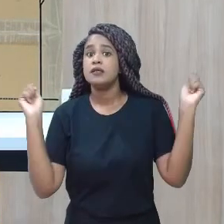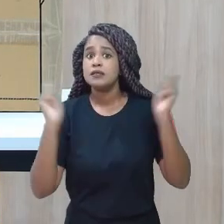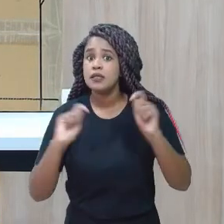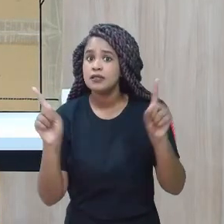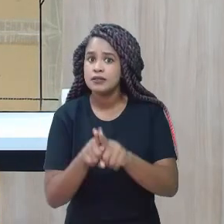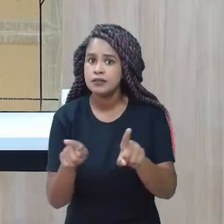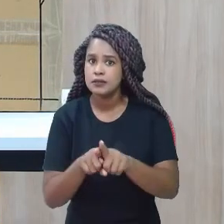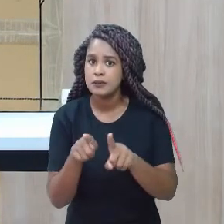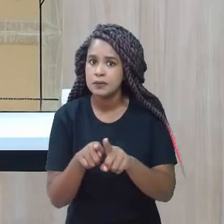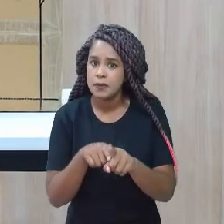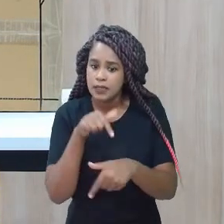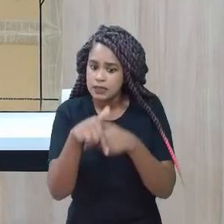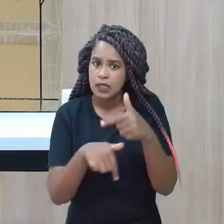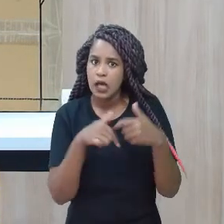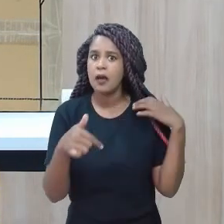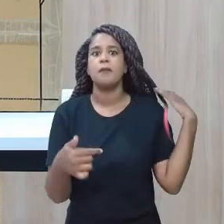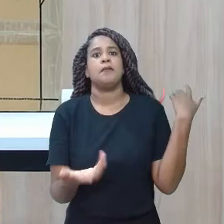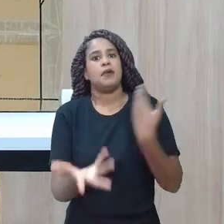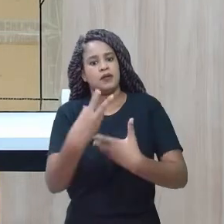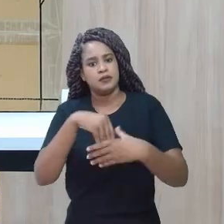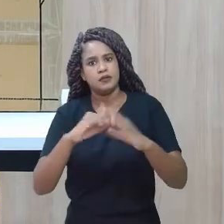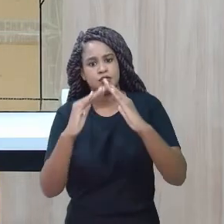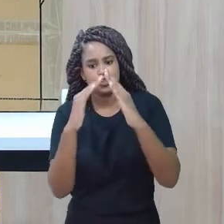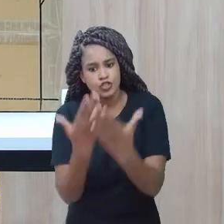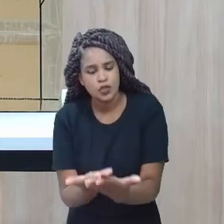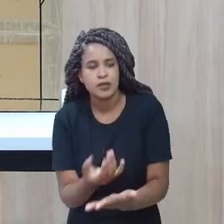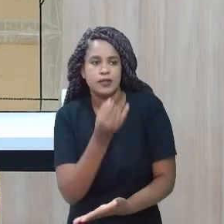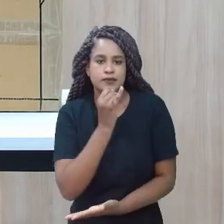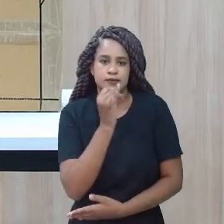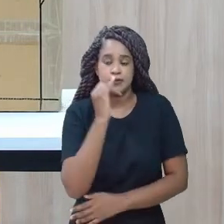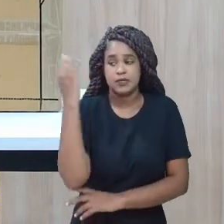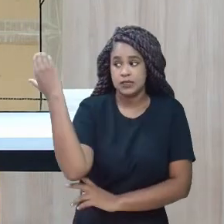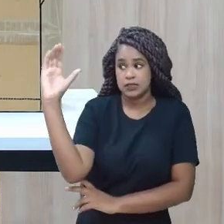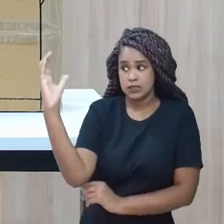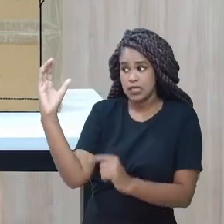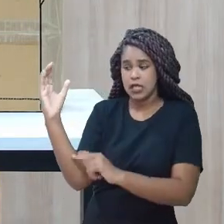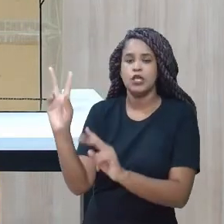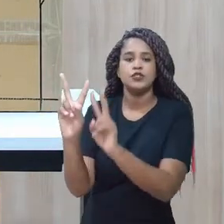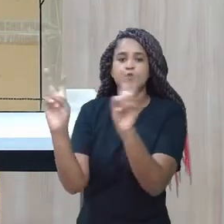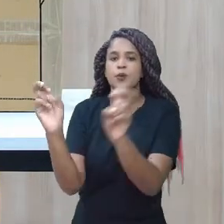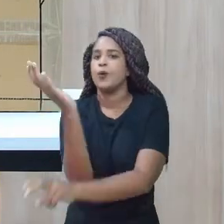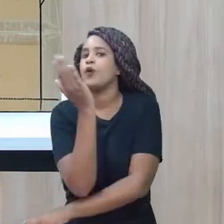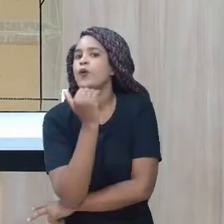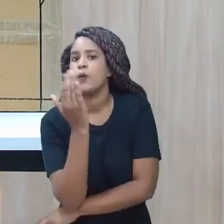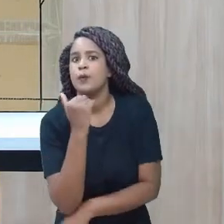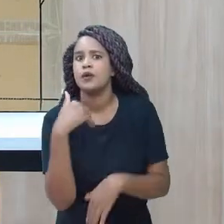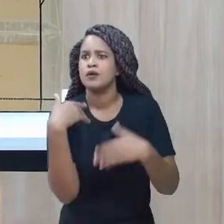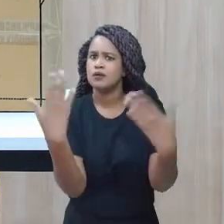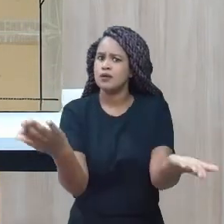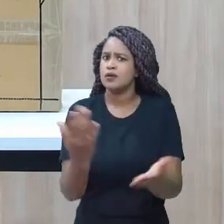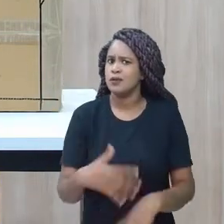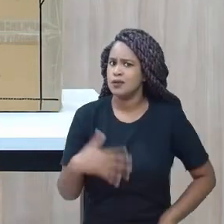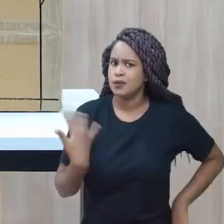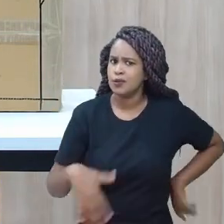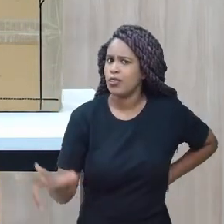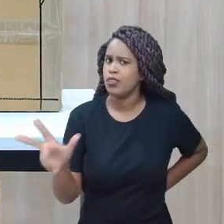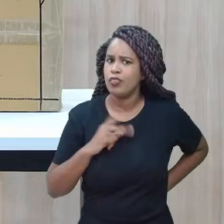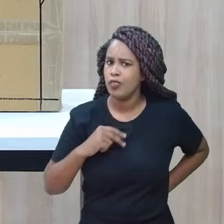Sabia disso? Ah, em ciências eu vou falar sobre alimentação.